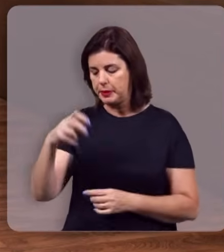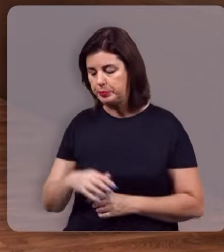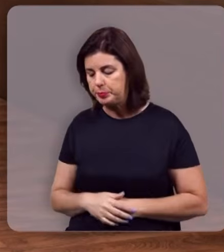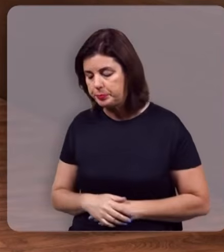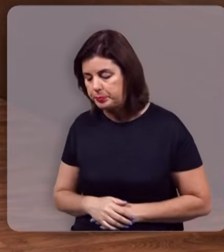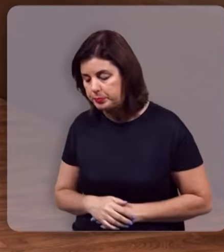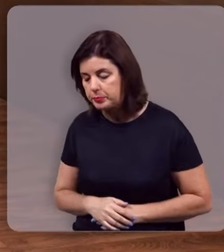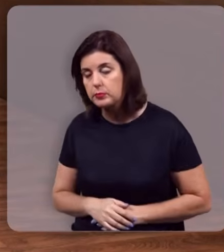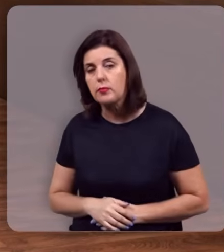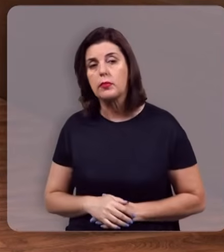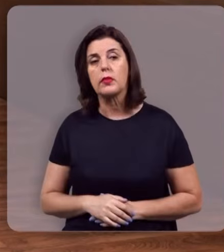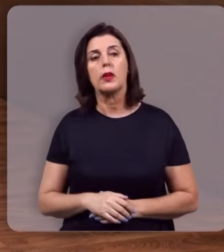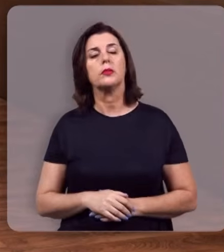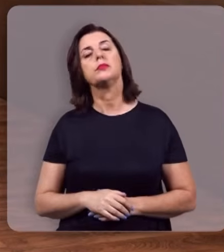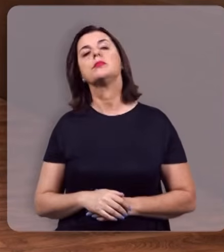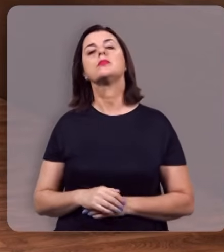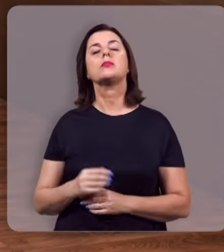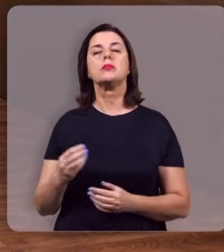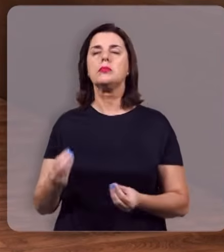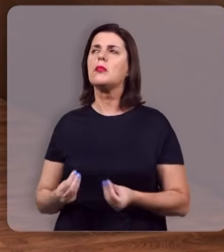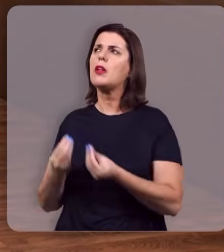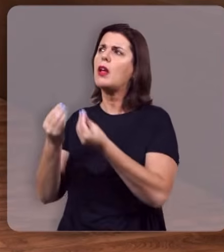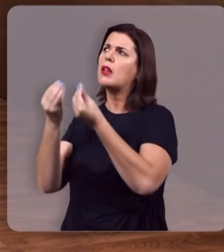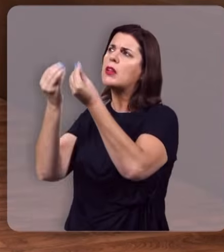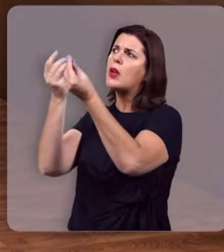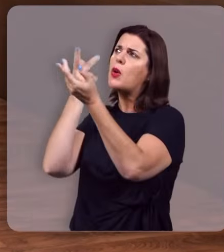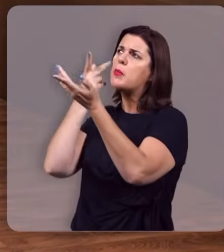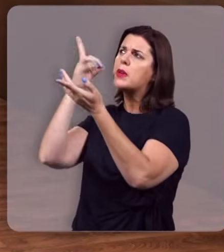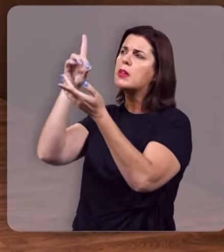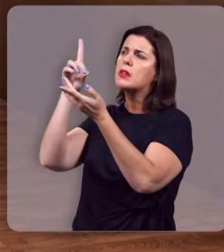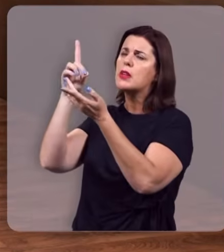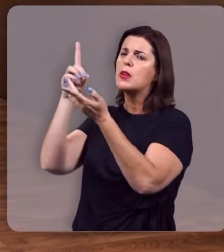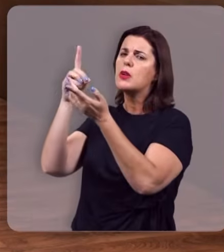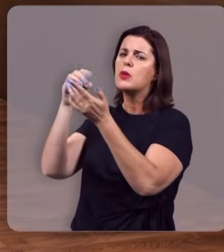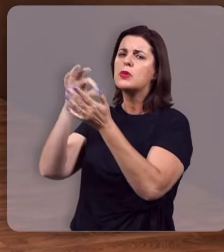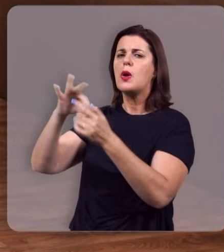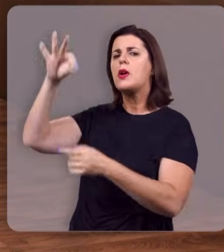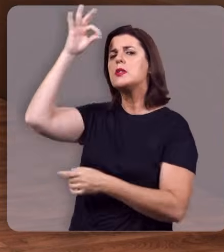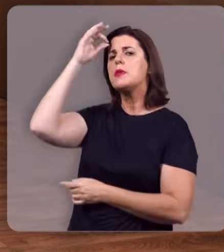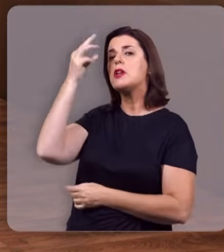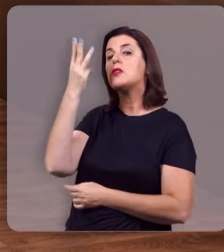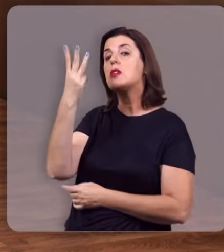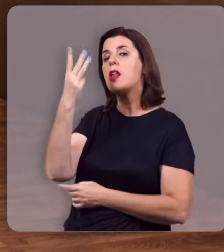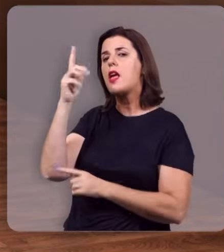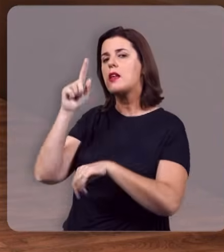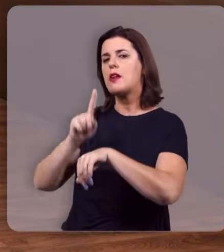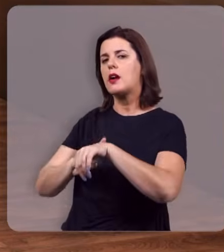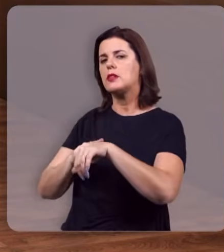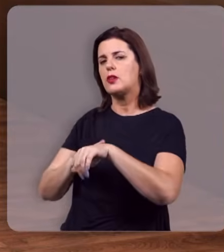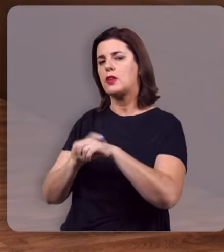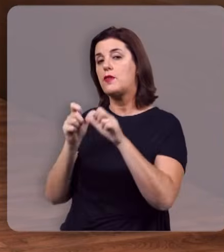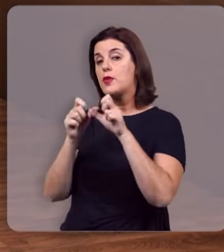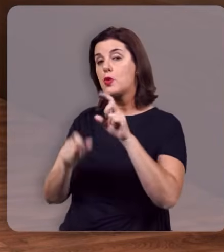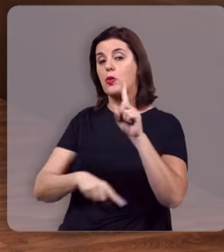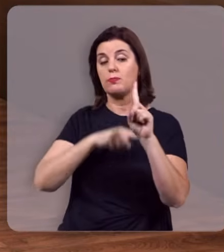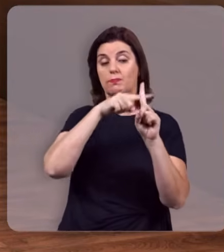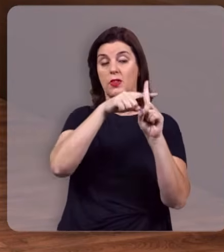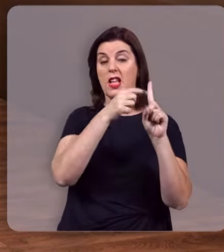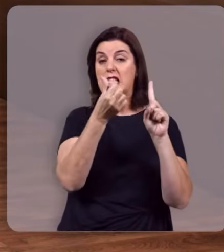manhã, e rendeu o seu espírito às 3 horas da tarde. Ele ficou 6 horas na